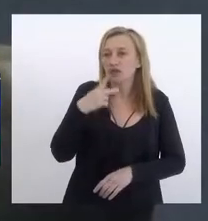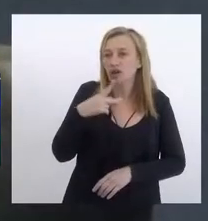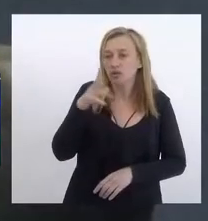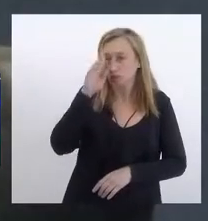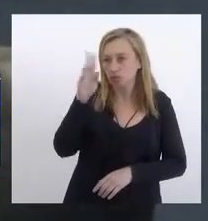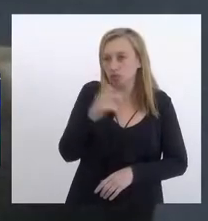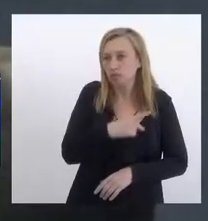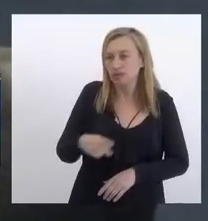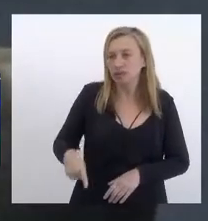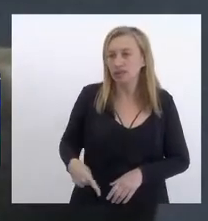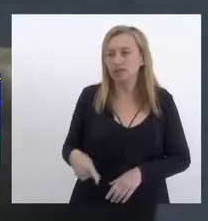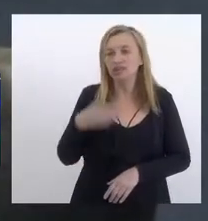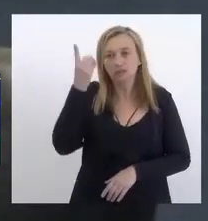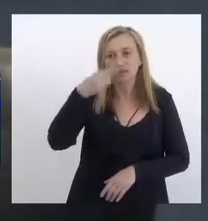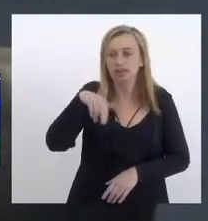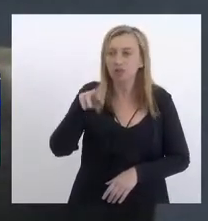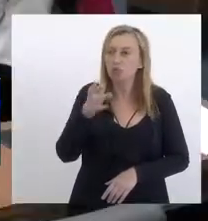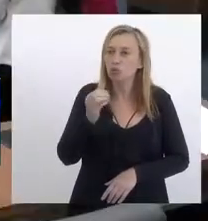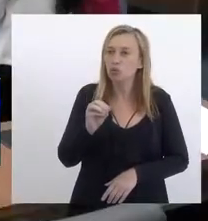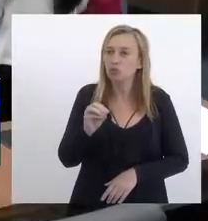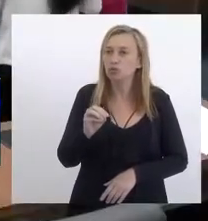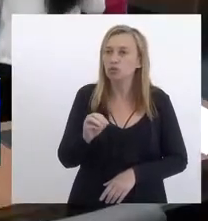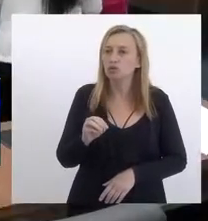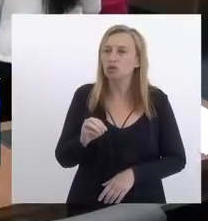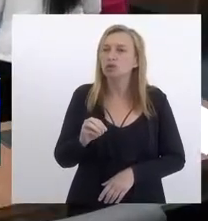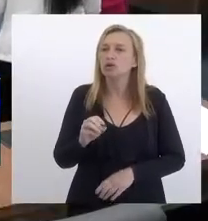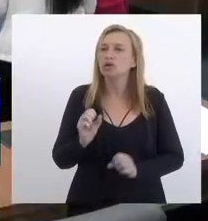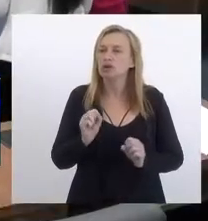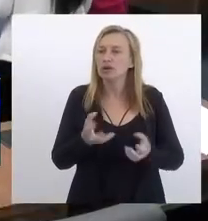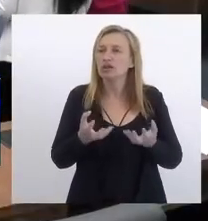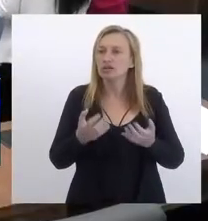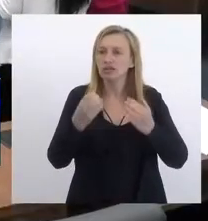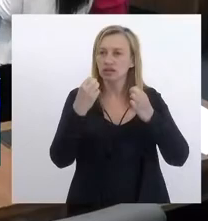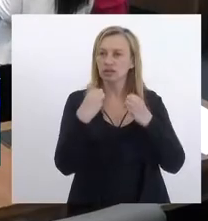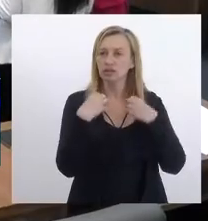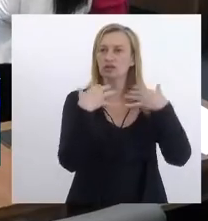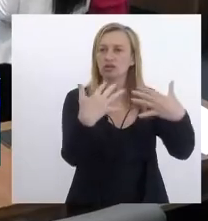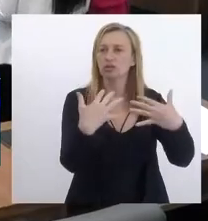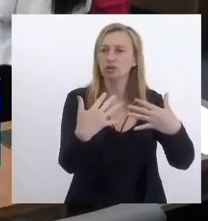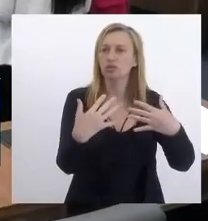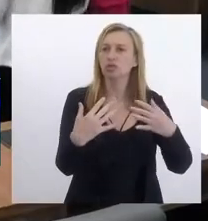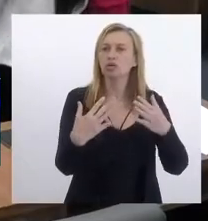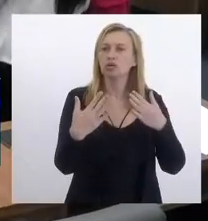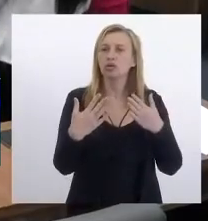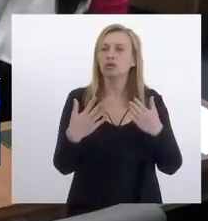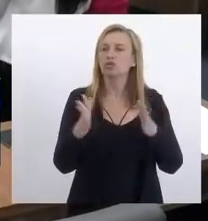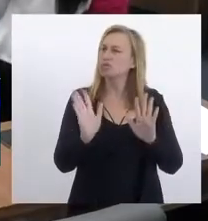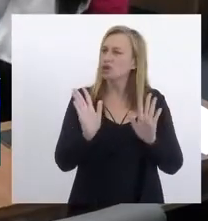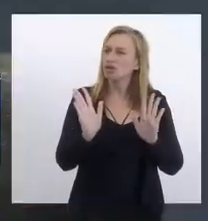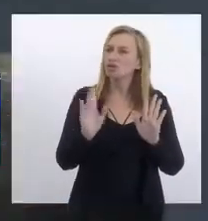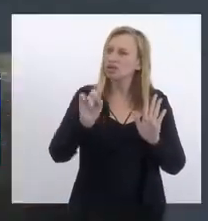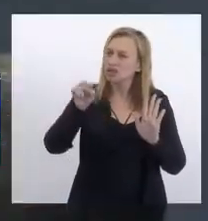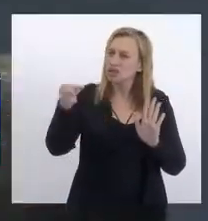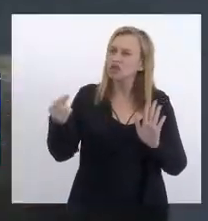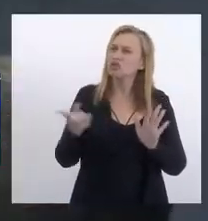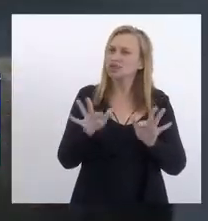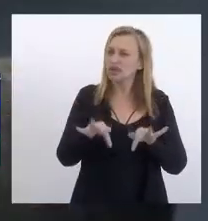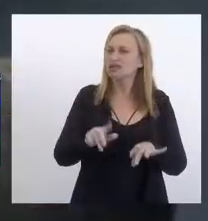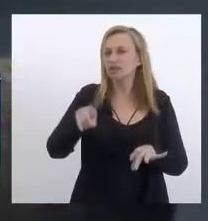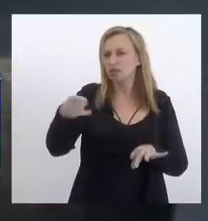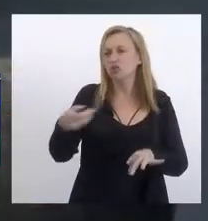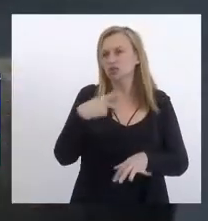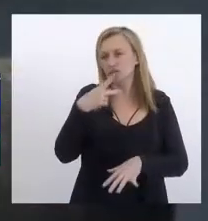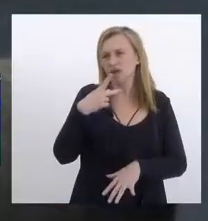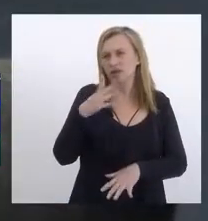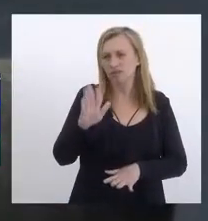com o deputado Bruno Dauaire, autor do projeto, que pretendo fazer uma audiência pública pela Comissão de Educação. Mas aí, no final, você pode, por favor, deixa eu terminar aqui, Vossa Excelência. Tá